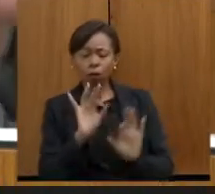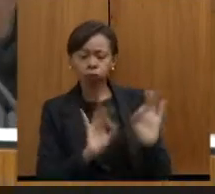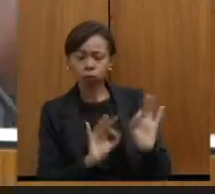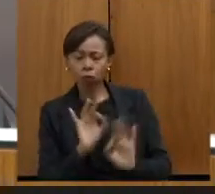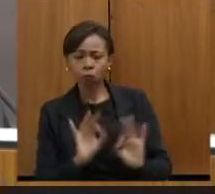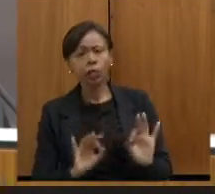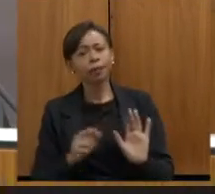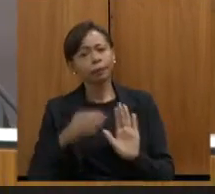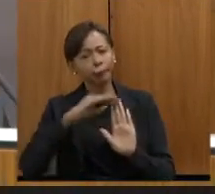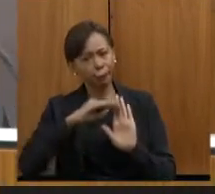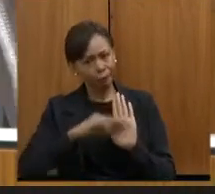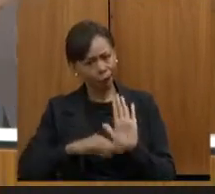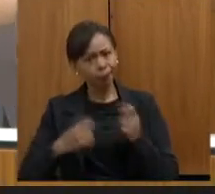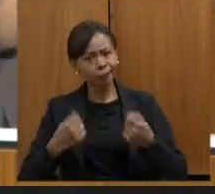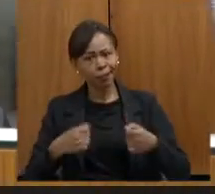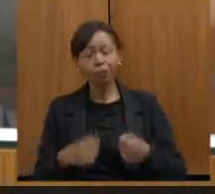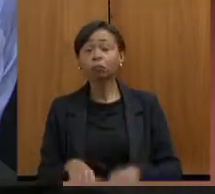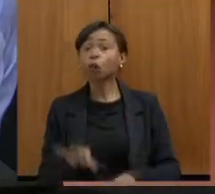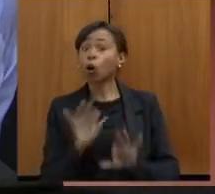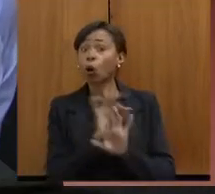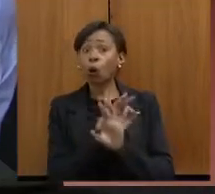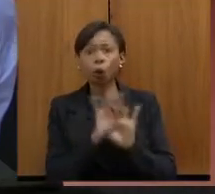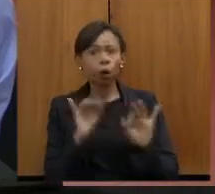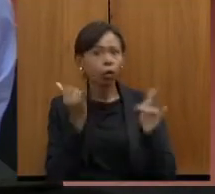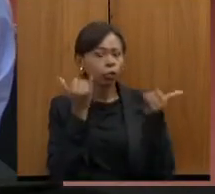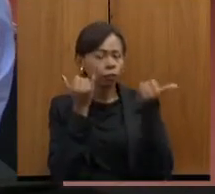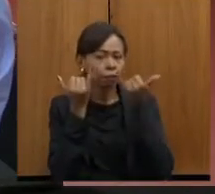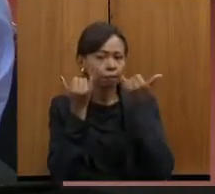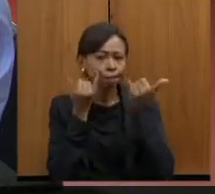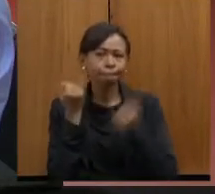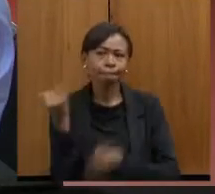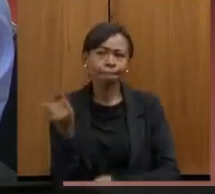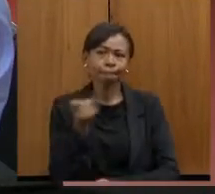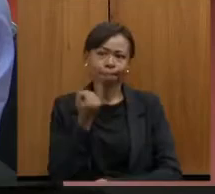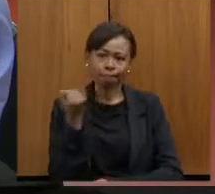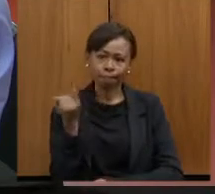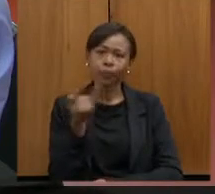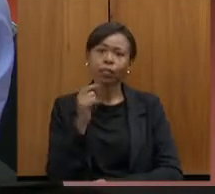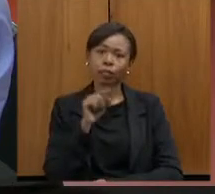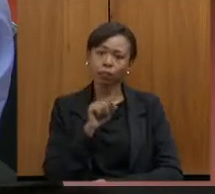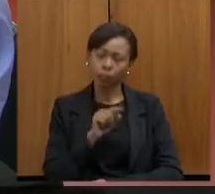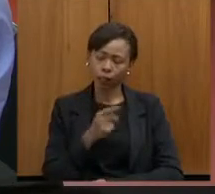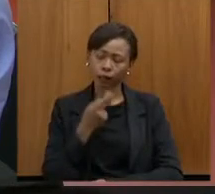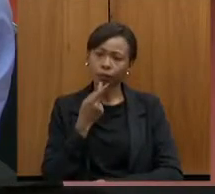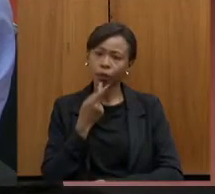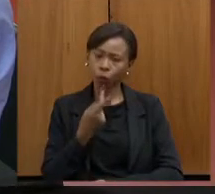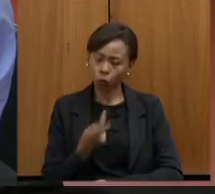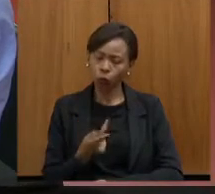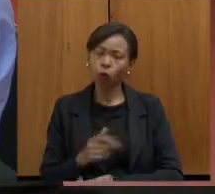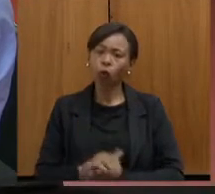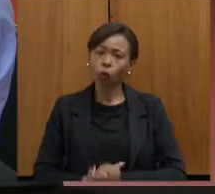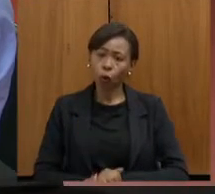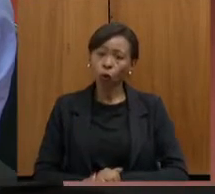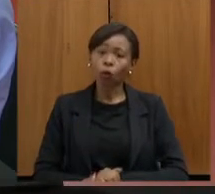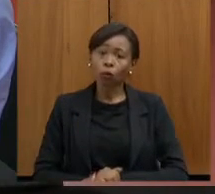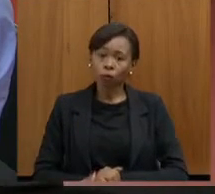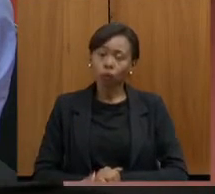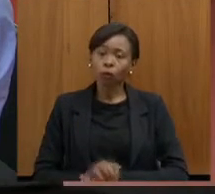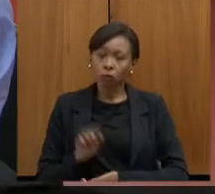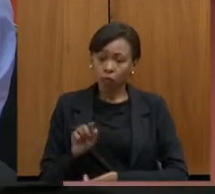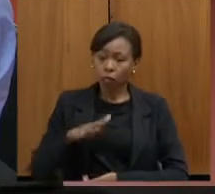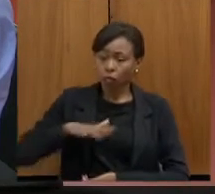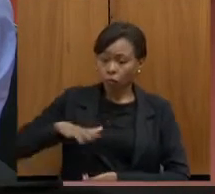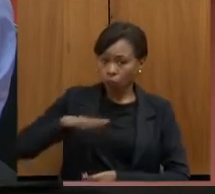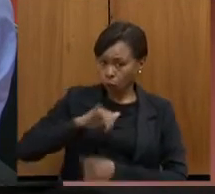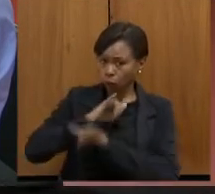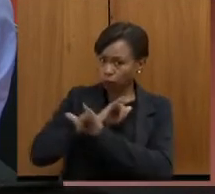só isso. Muito obrigado. Ótimo. Uma informação importante para que possamos levar até a comunidade do bairro